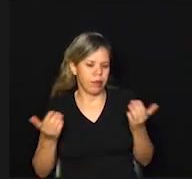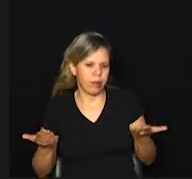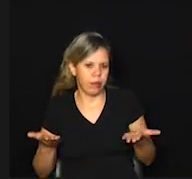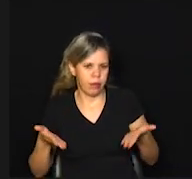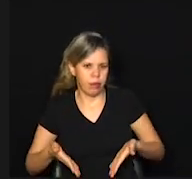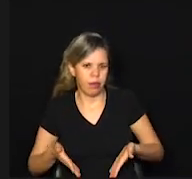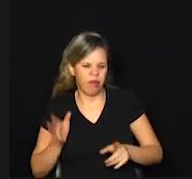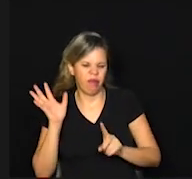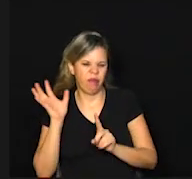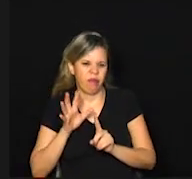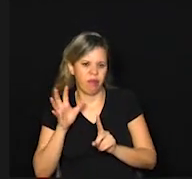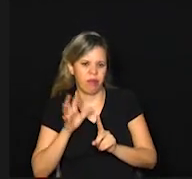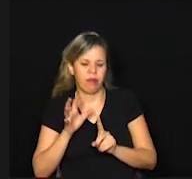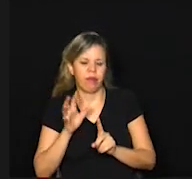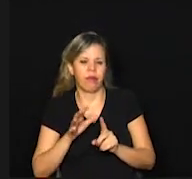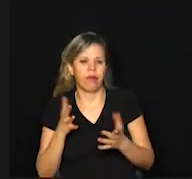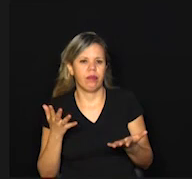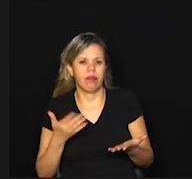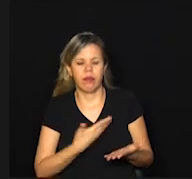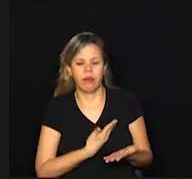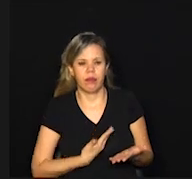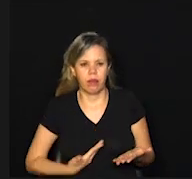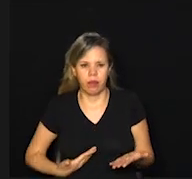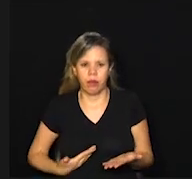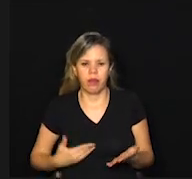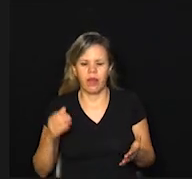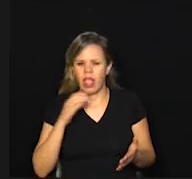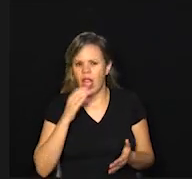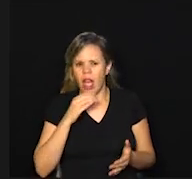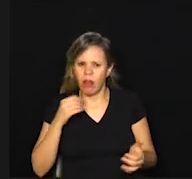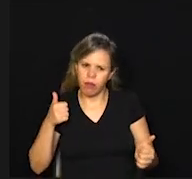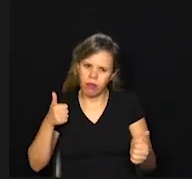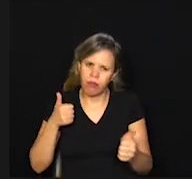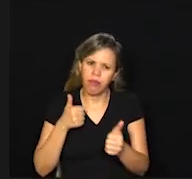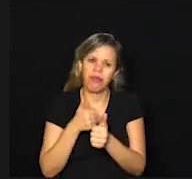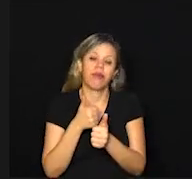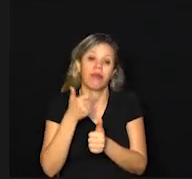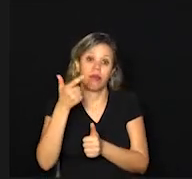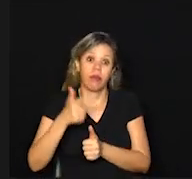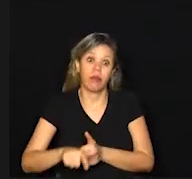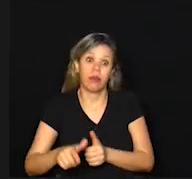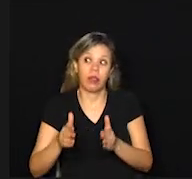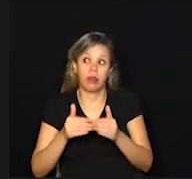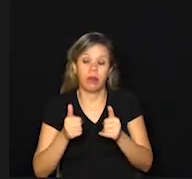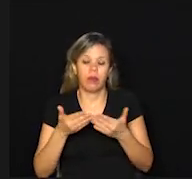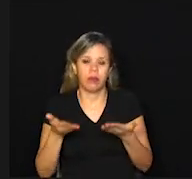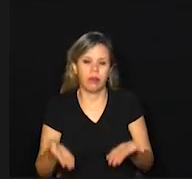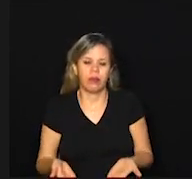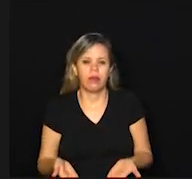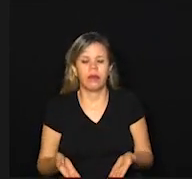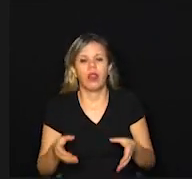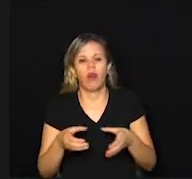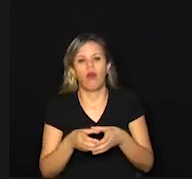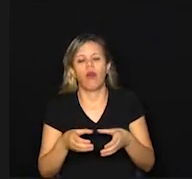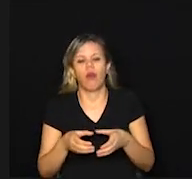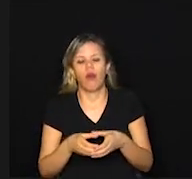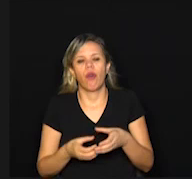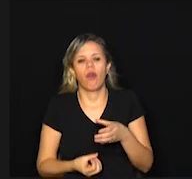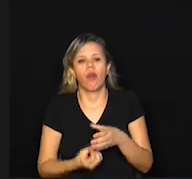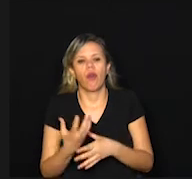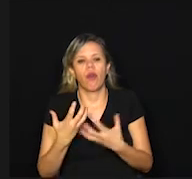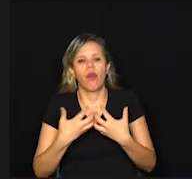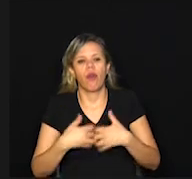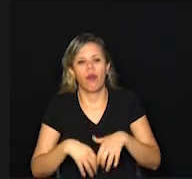aqui pressionando na esse governo para que o mais breve inclusive mais uma vez peço aqui a essa comissão que se